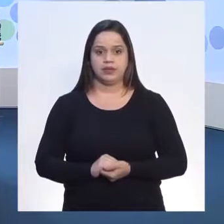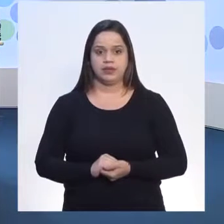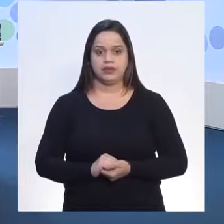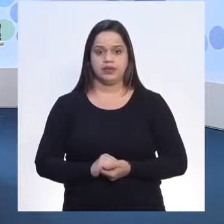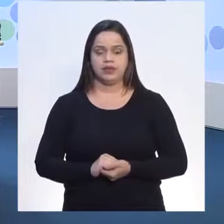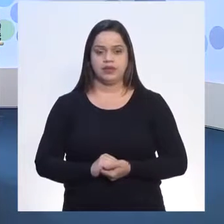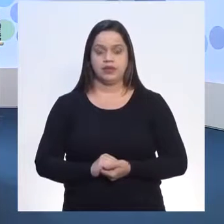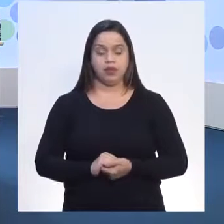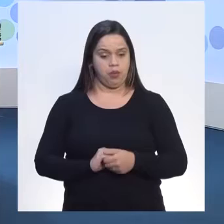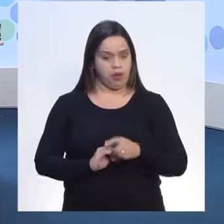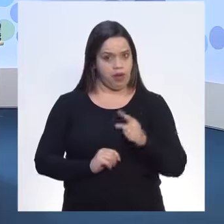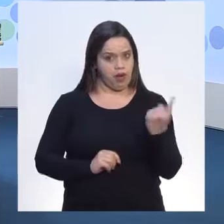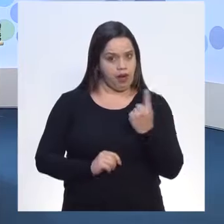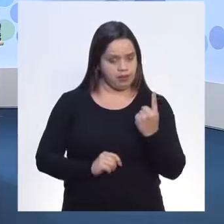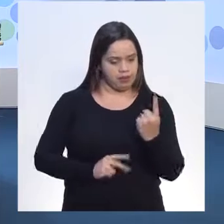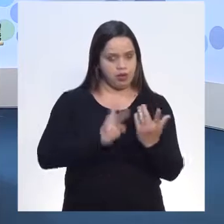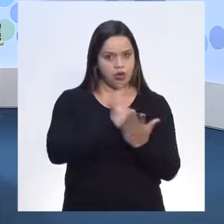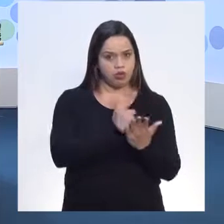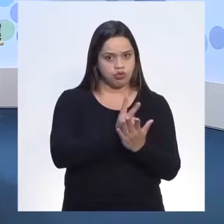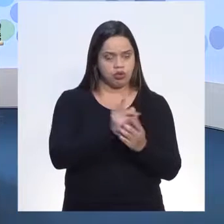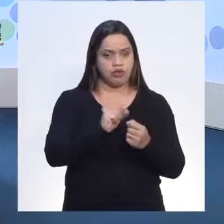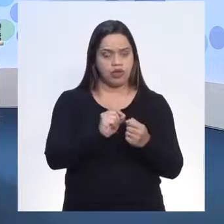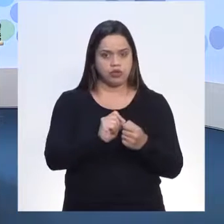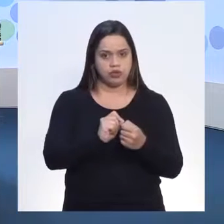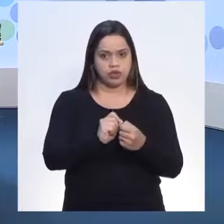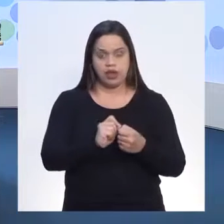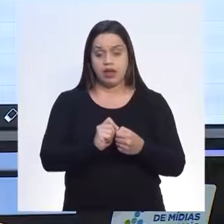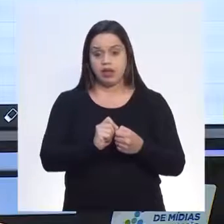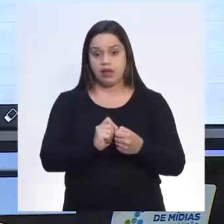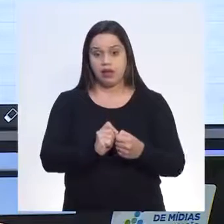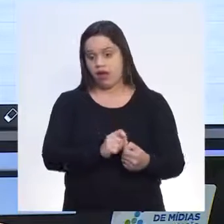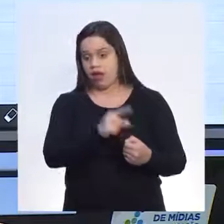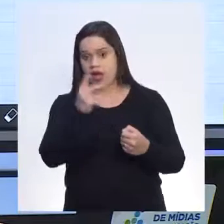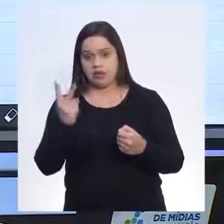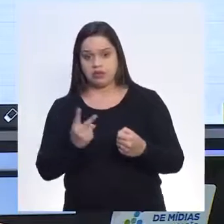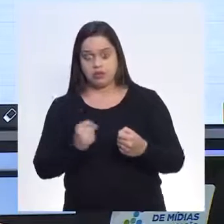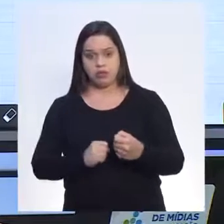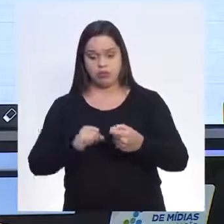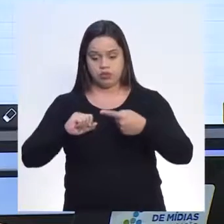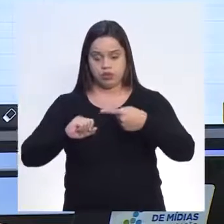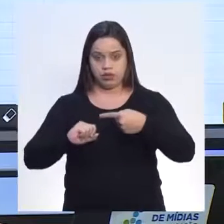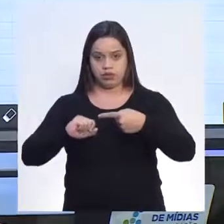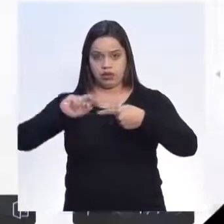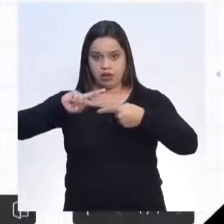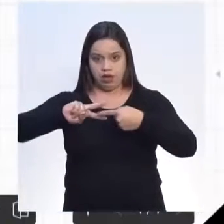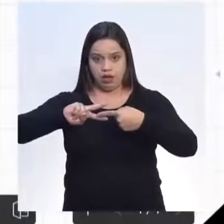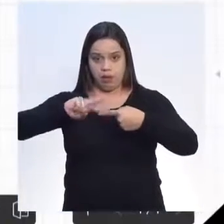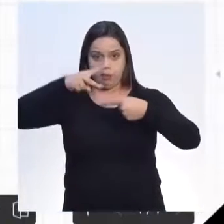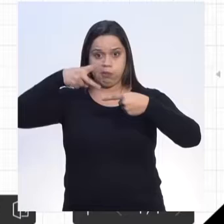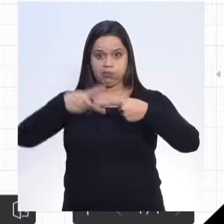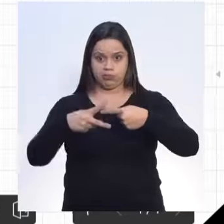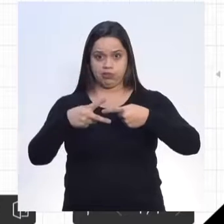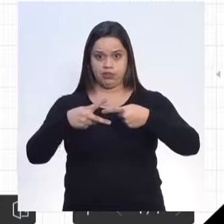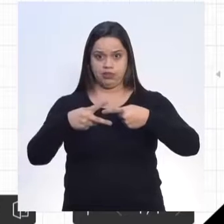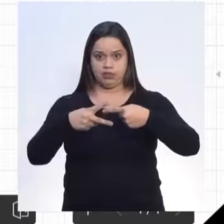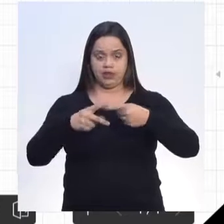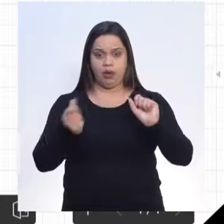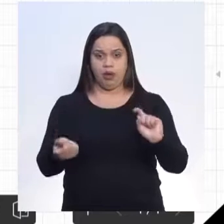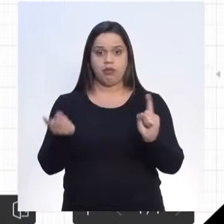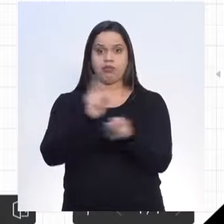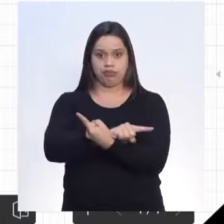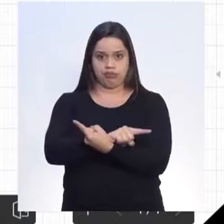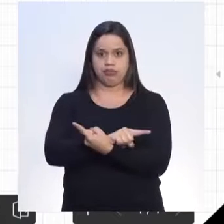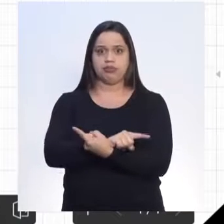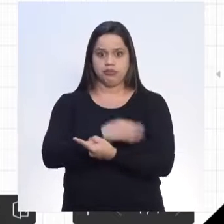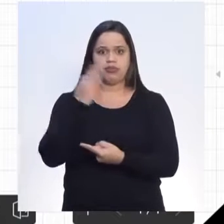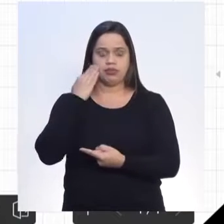inverto a segunda. Qual que é a inversão? Primeiro, eu sei que ele era sobre 1, então ficou 1/3, né, Osmar? Perfeito, é isso.